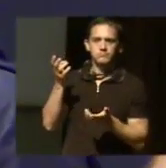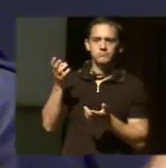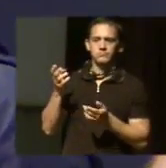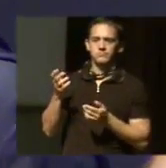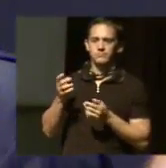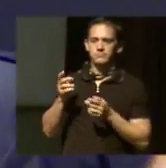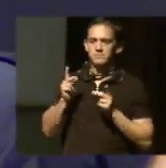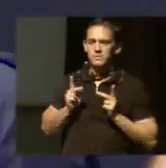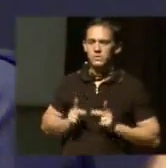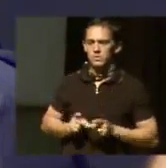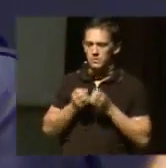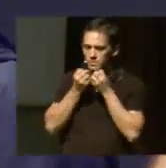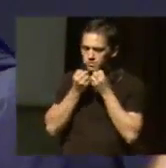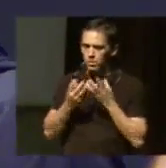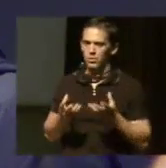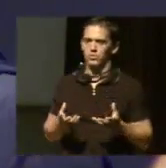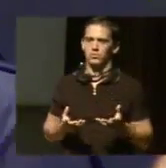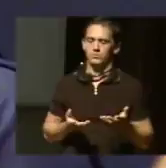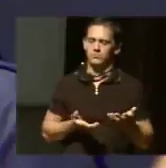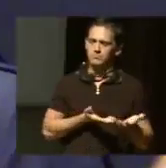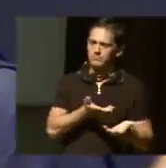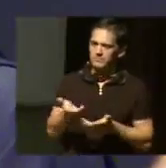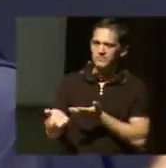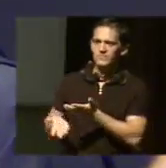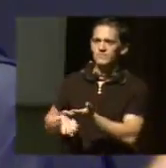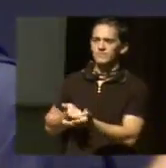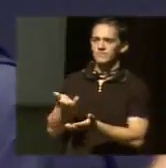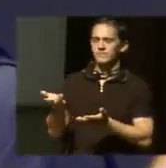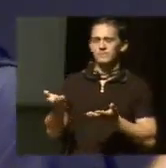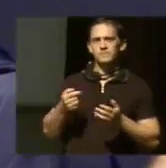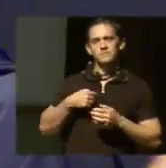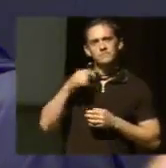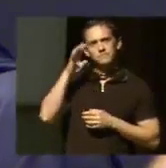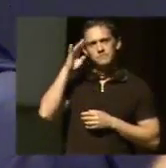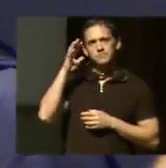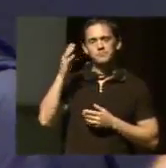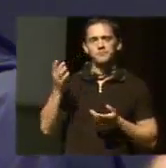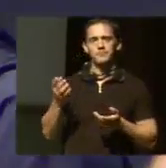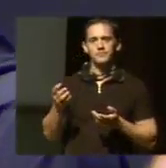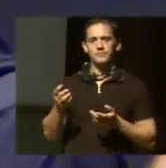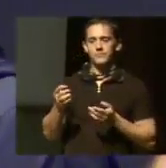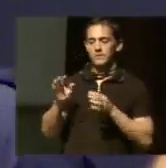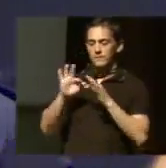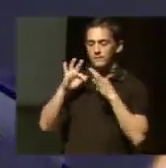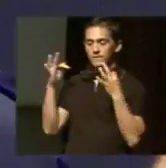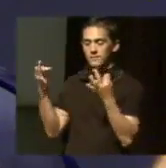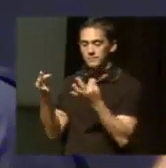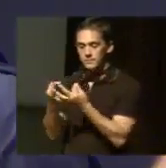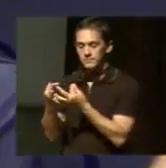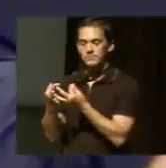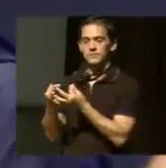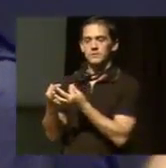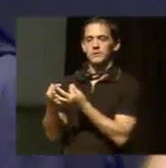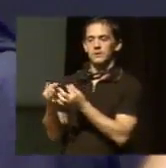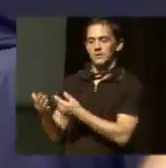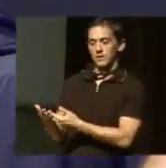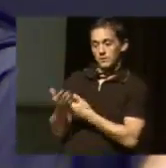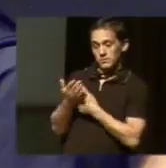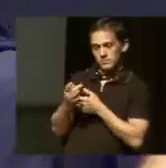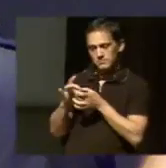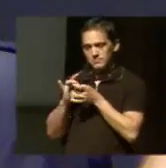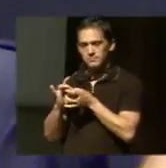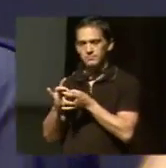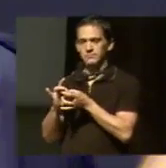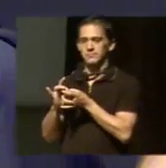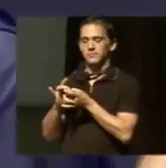pessoa boa. Eu quero ser uma pessoa boa. Então, a família vem vinculada a isso para mim. Eu, quando eu me imagino velho, eu me imagino